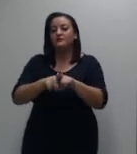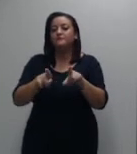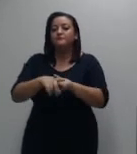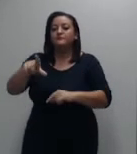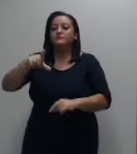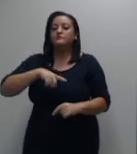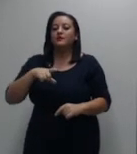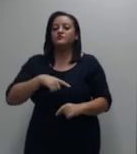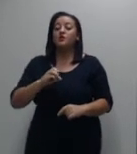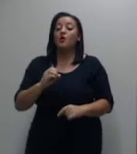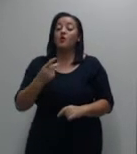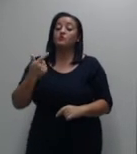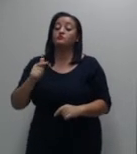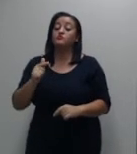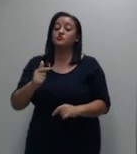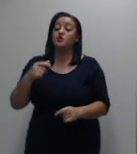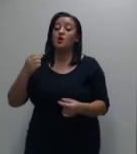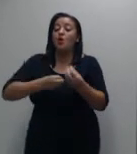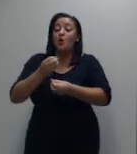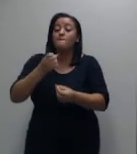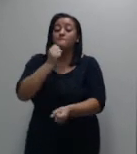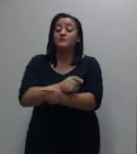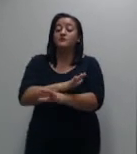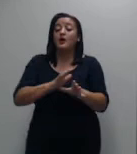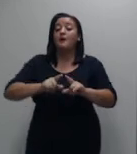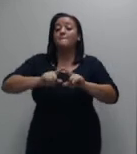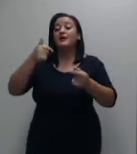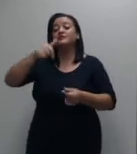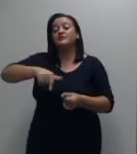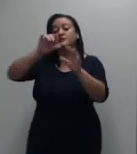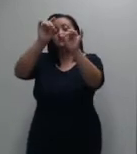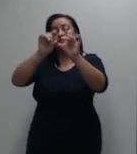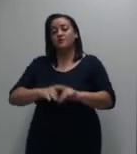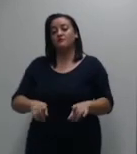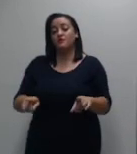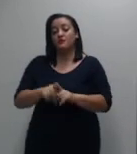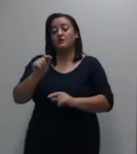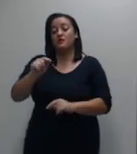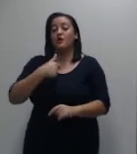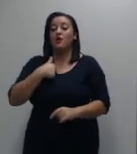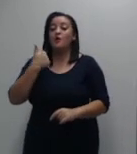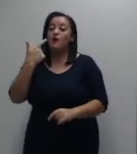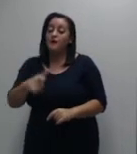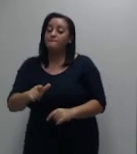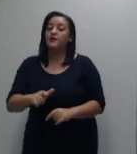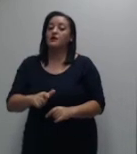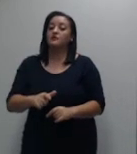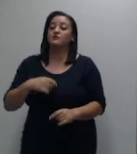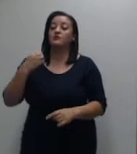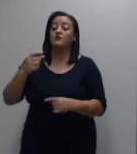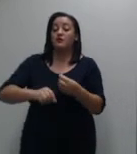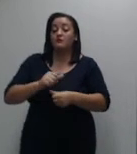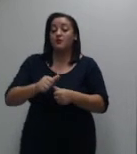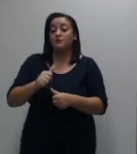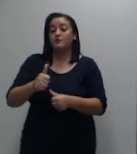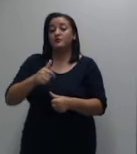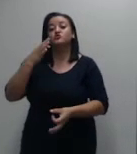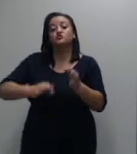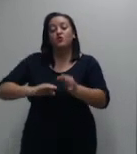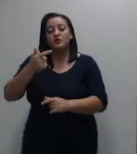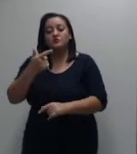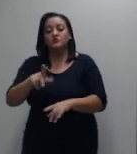tinha ou não tinha um efeito suspensivo automático mas no caso específico em que repito eles implicam né uma vez foi julgado